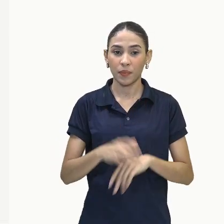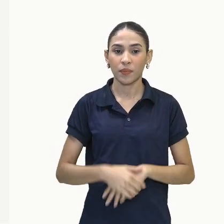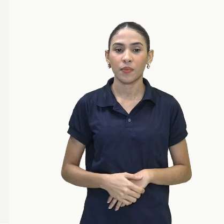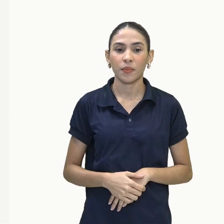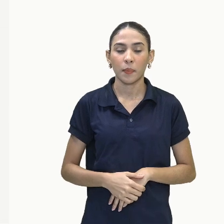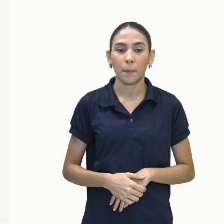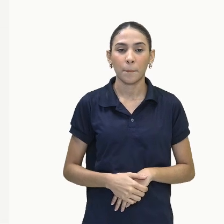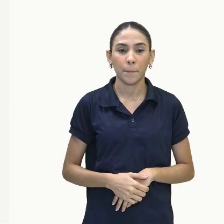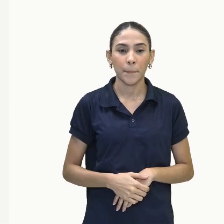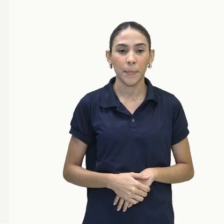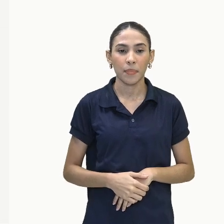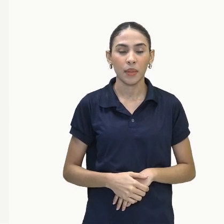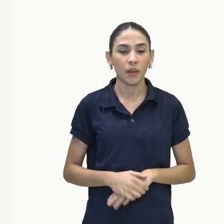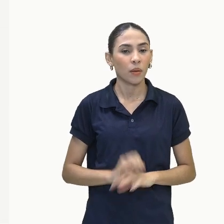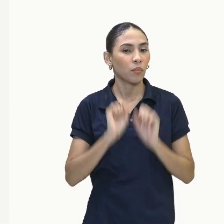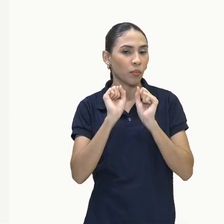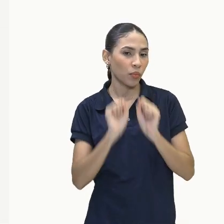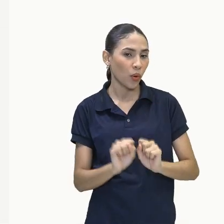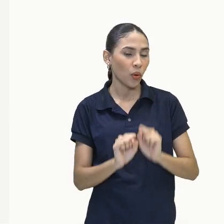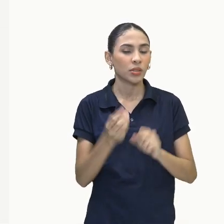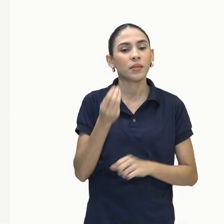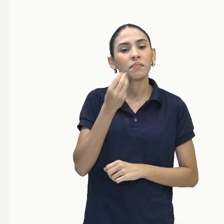Então, elas podem